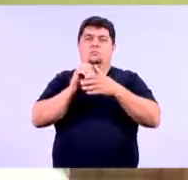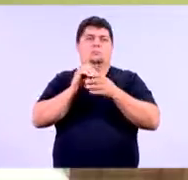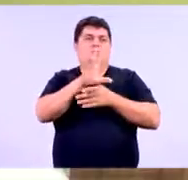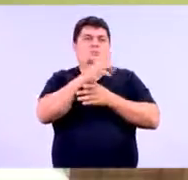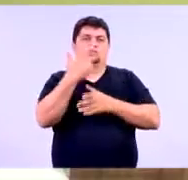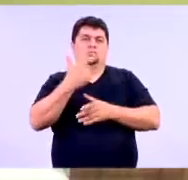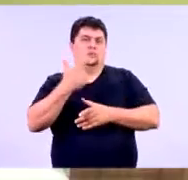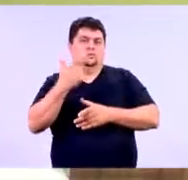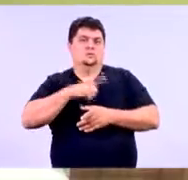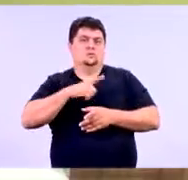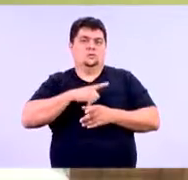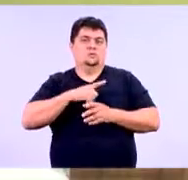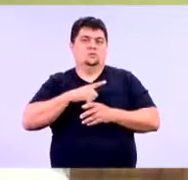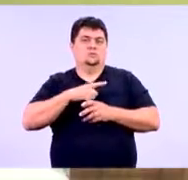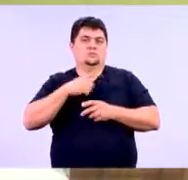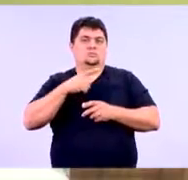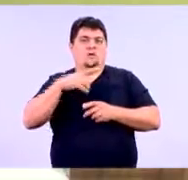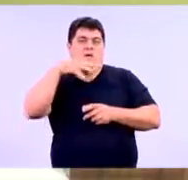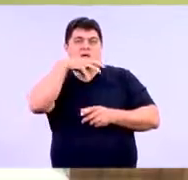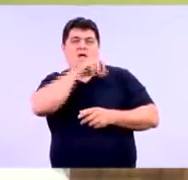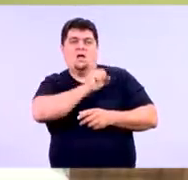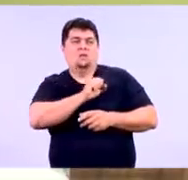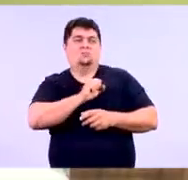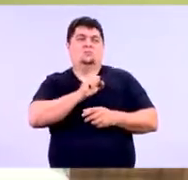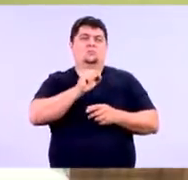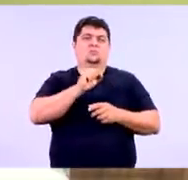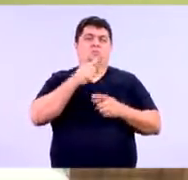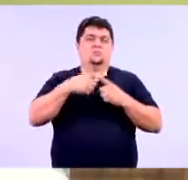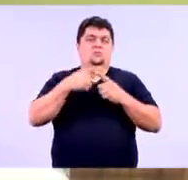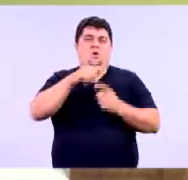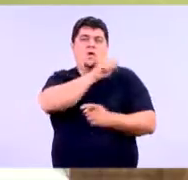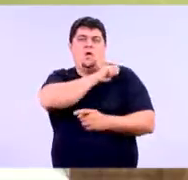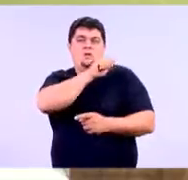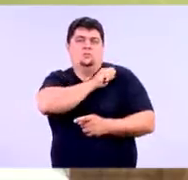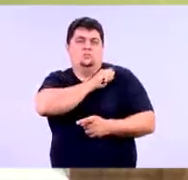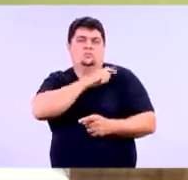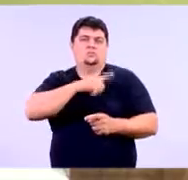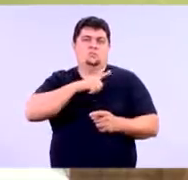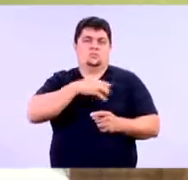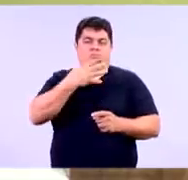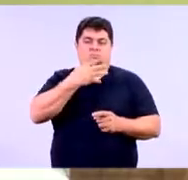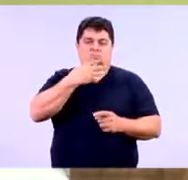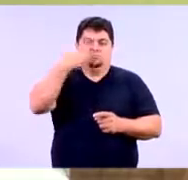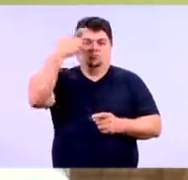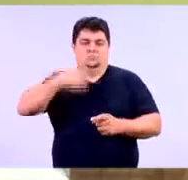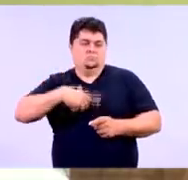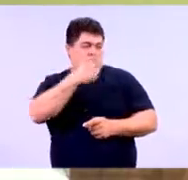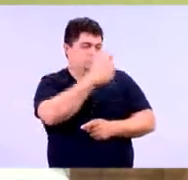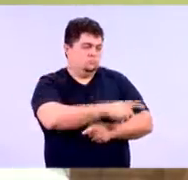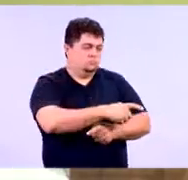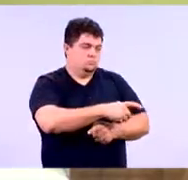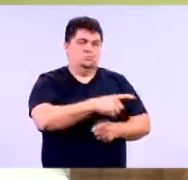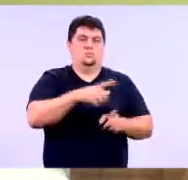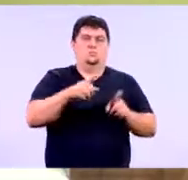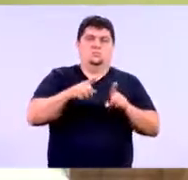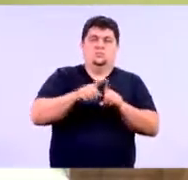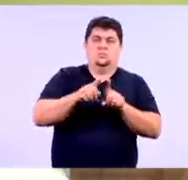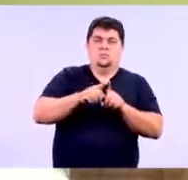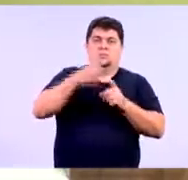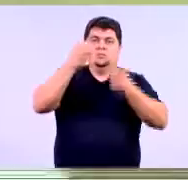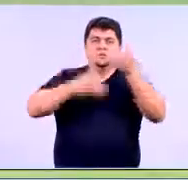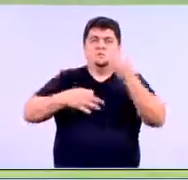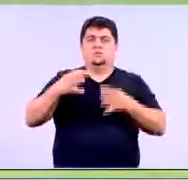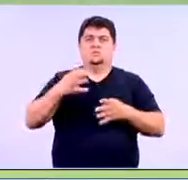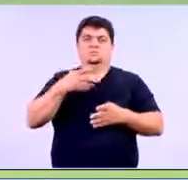aí uma apresentação rápida para que os nossos alunos possam nos conhecer. Isso, que aí a gente possa falar um